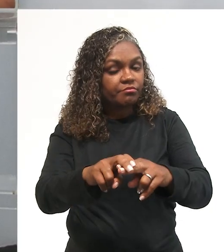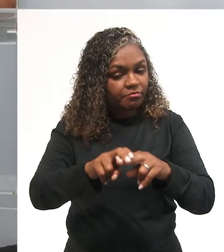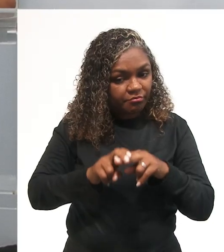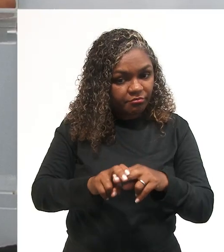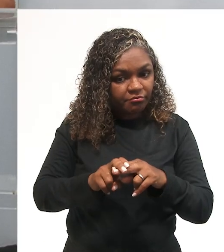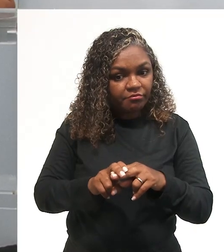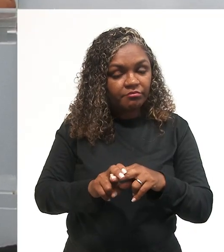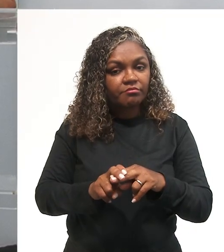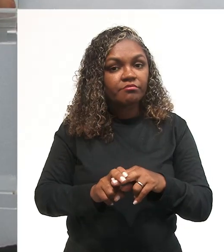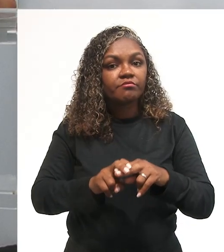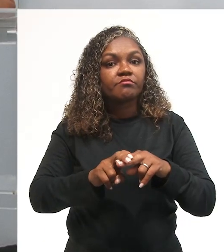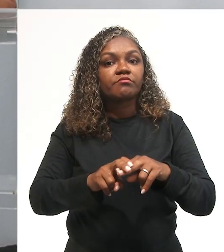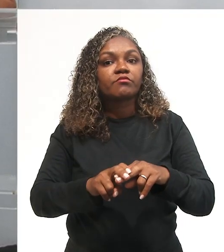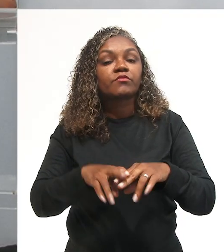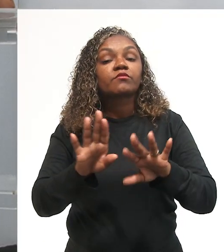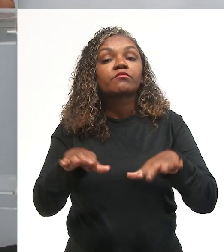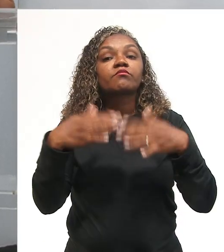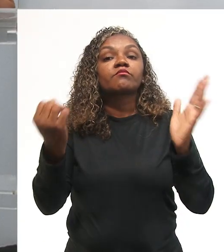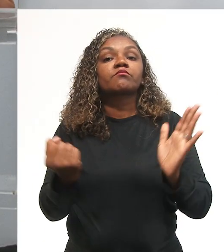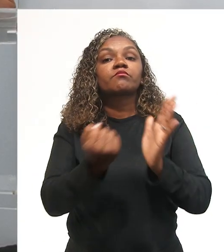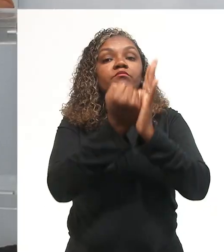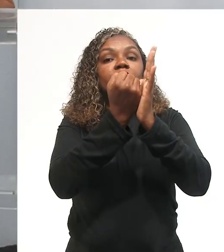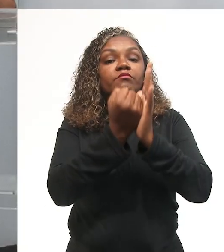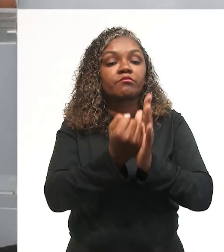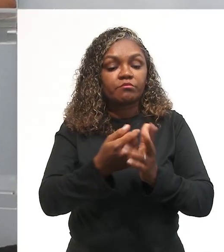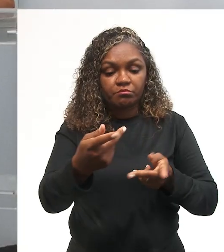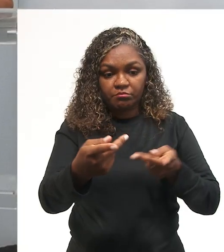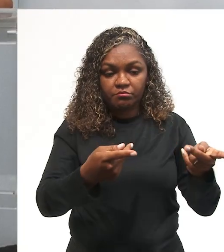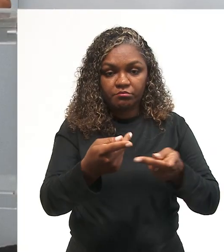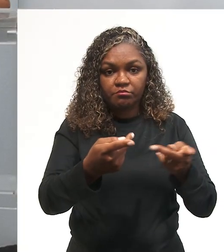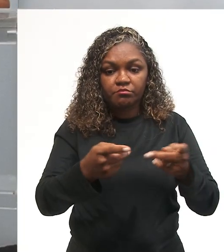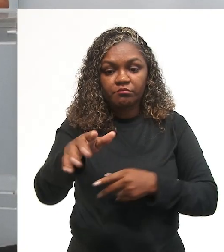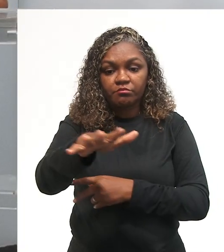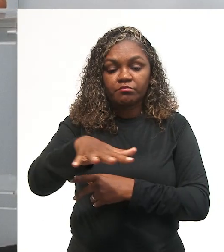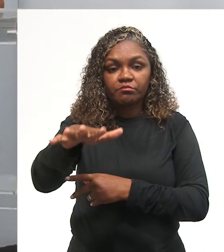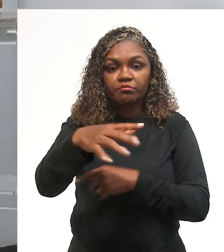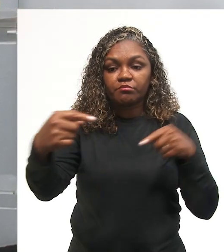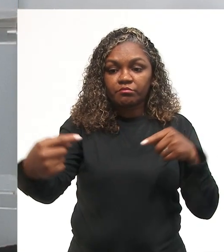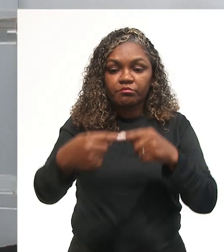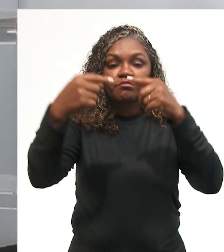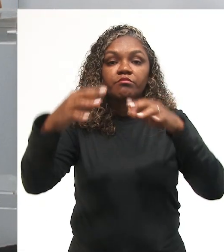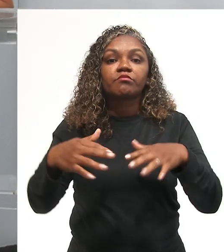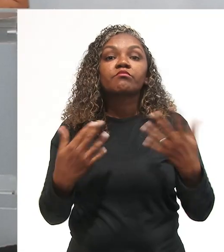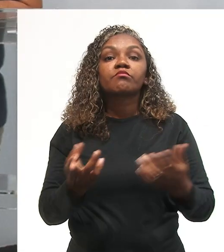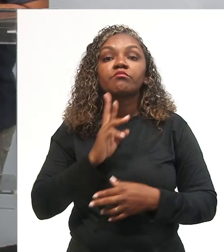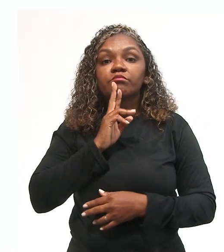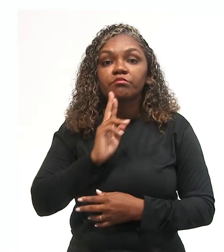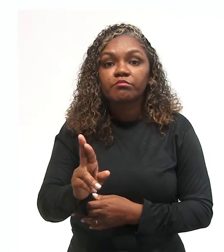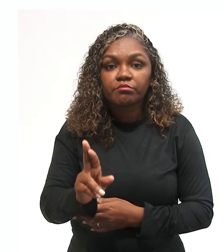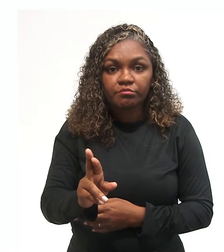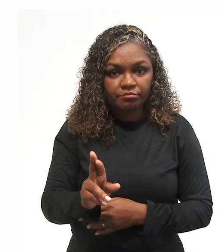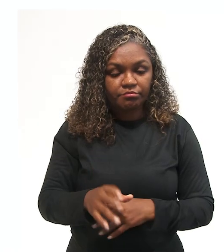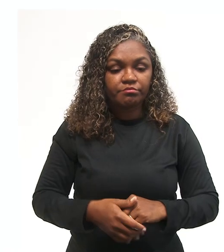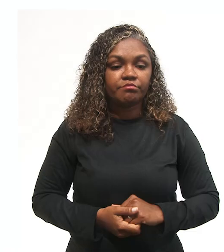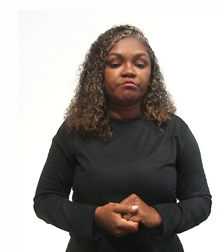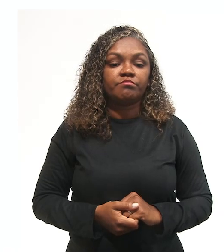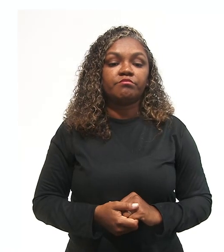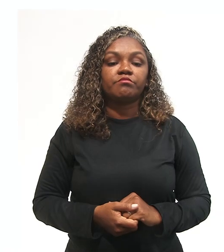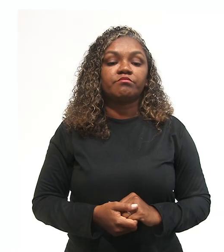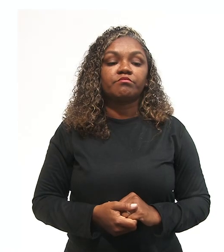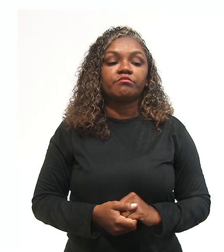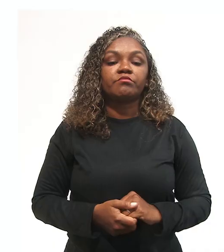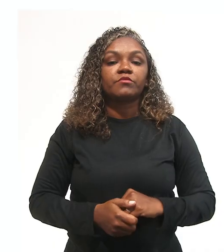sobre isso, né, sobre os impactos e os efeitos daquele projeto sobre o público que vai estar sendo atendido com